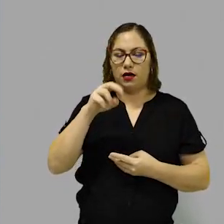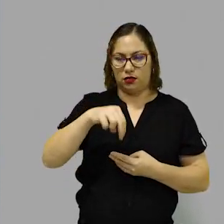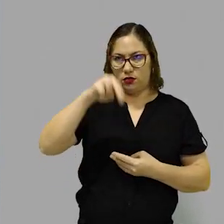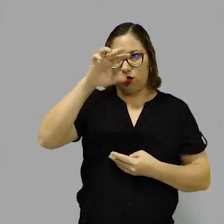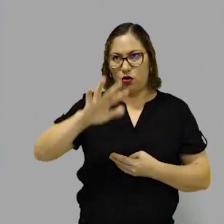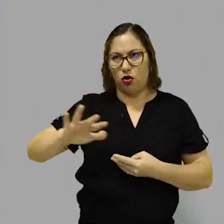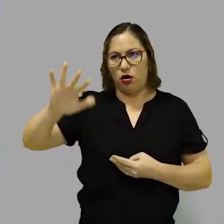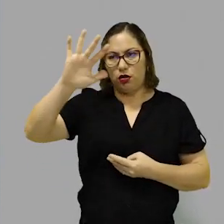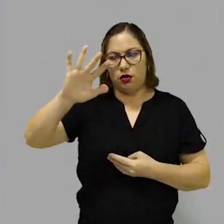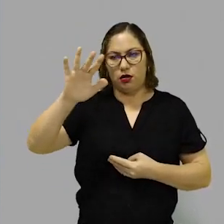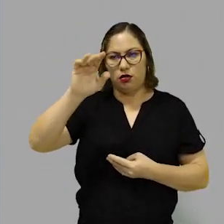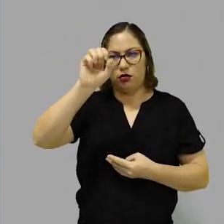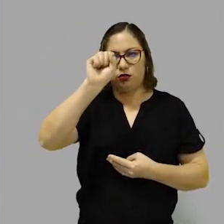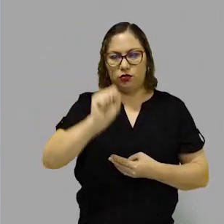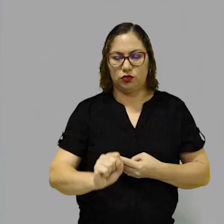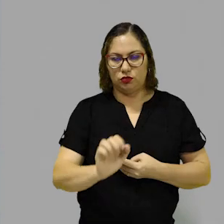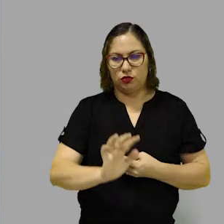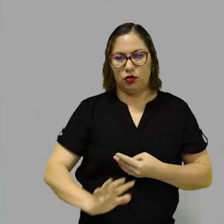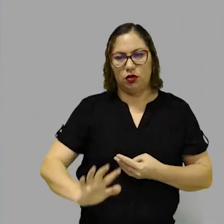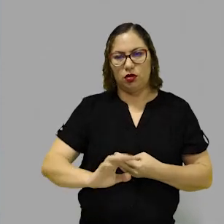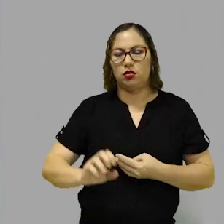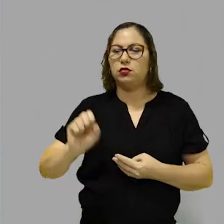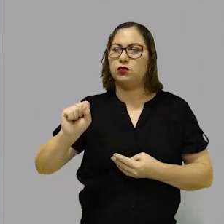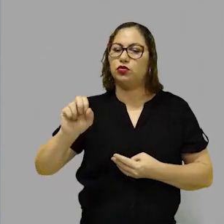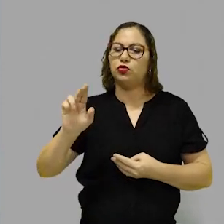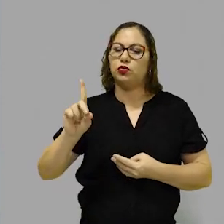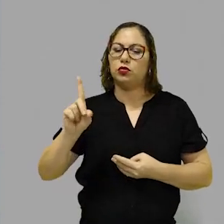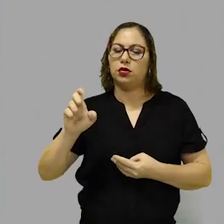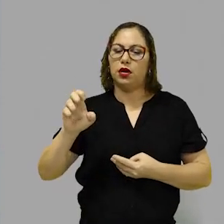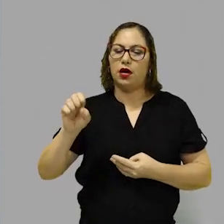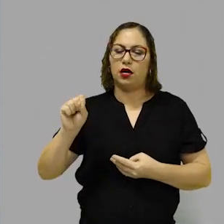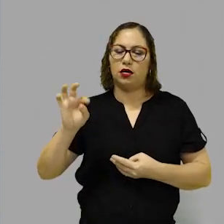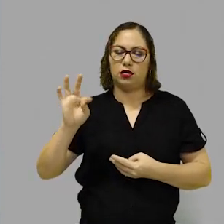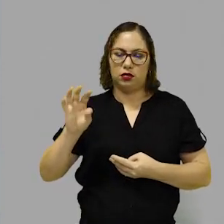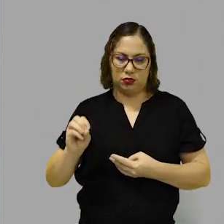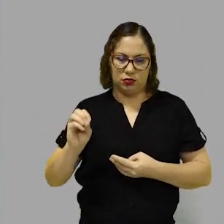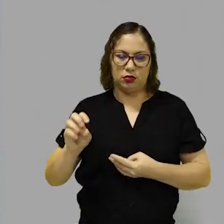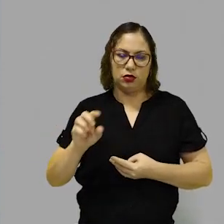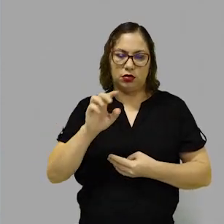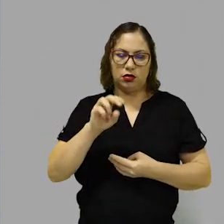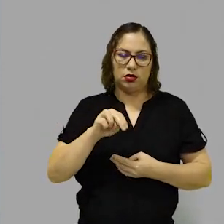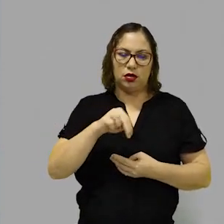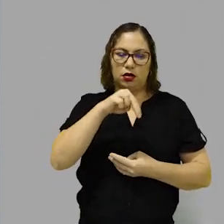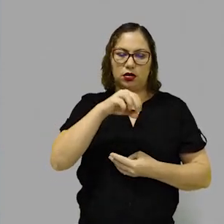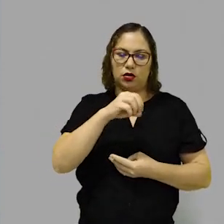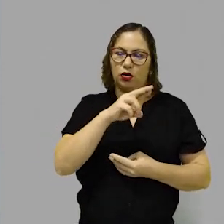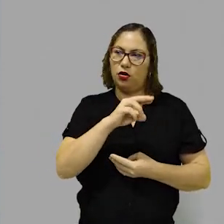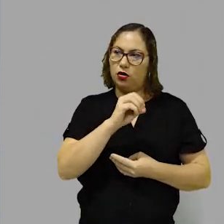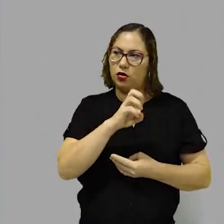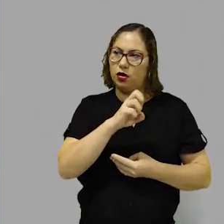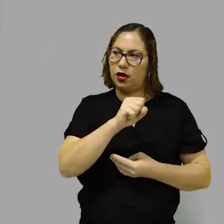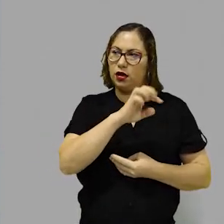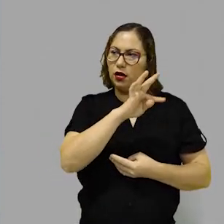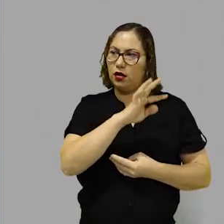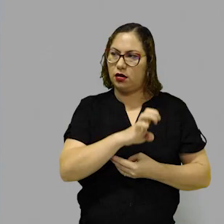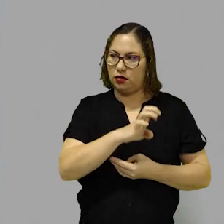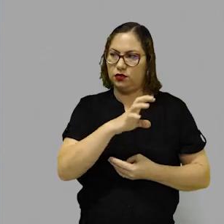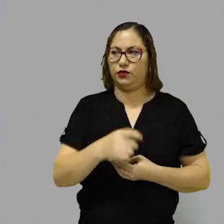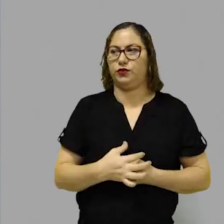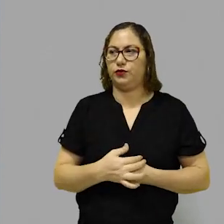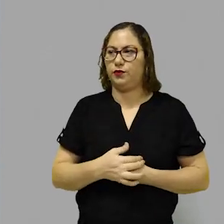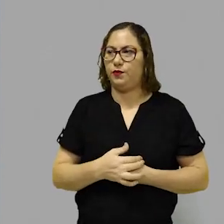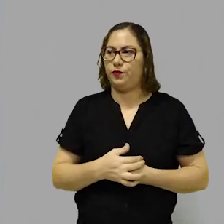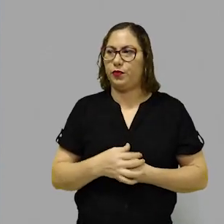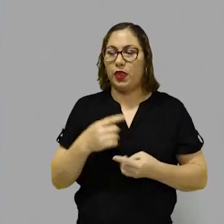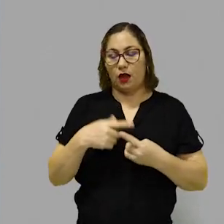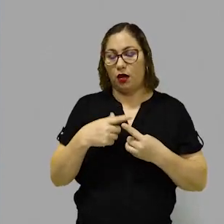noroeste, sudeste e sudoeste. Portanto, essa afirmativa aqui é falsa, porque ele está